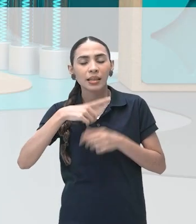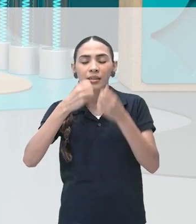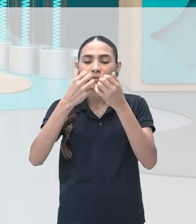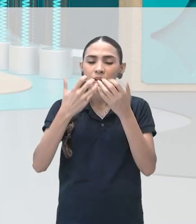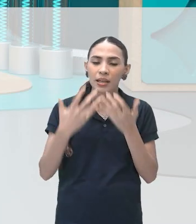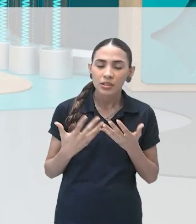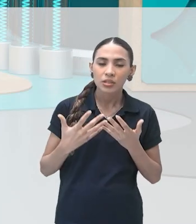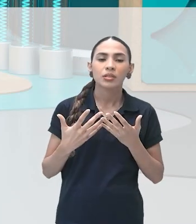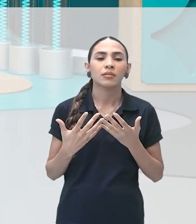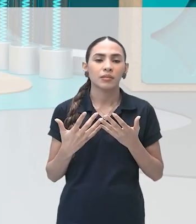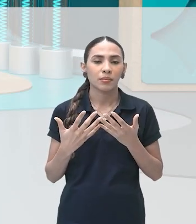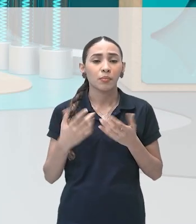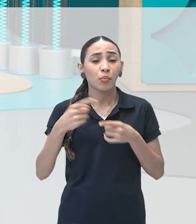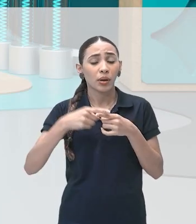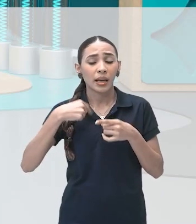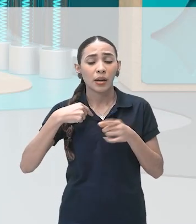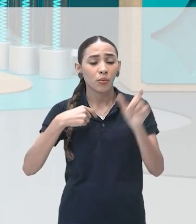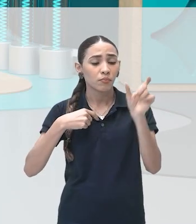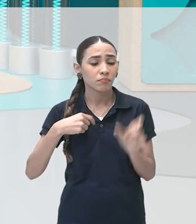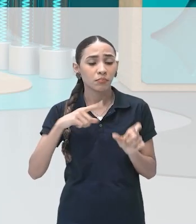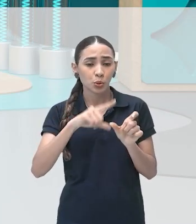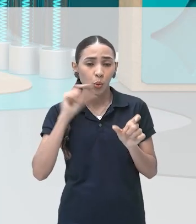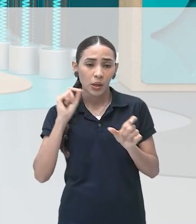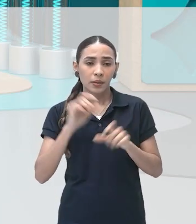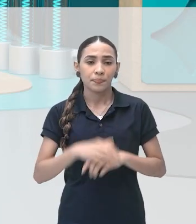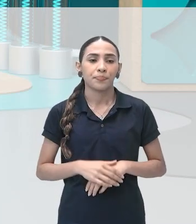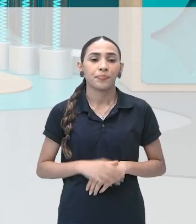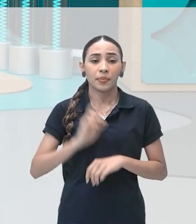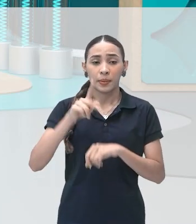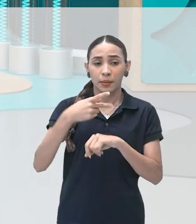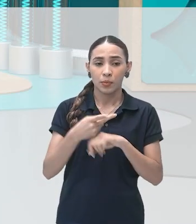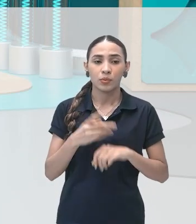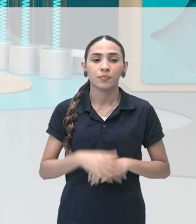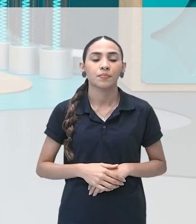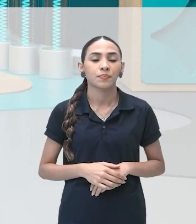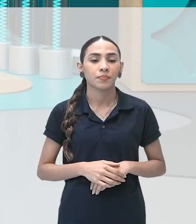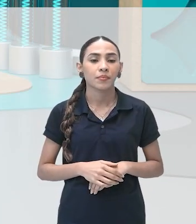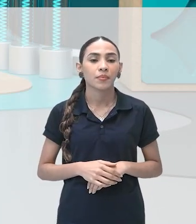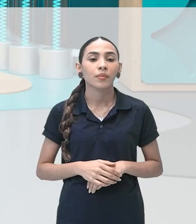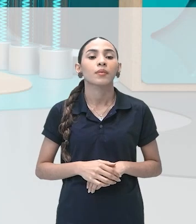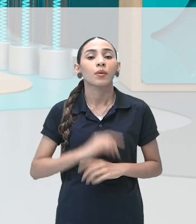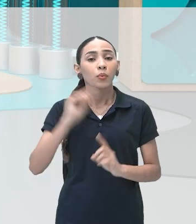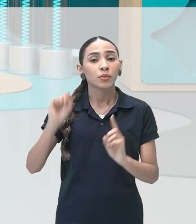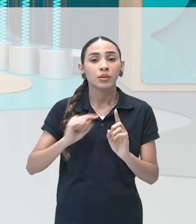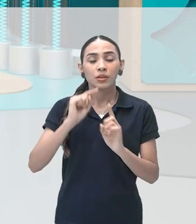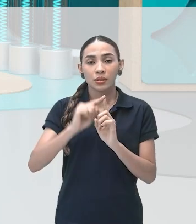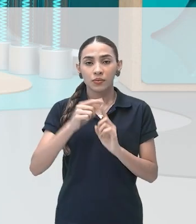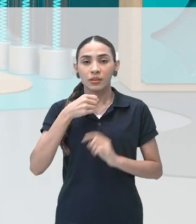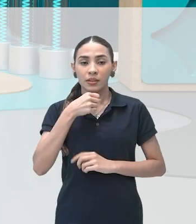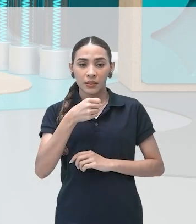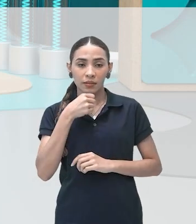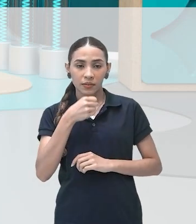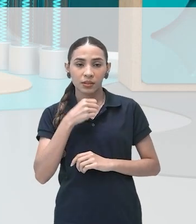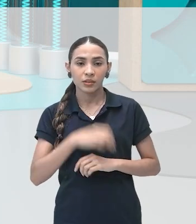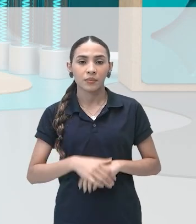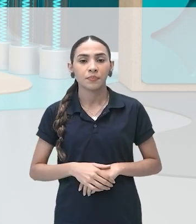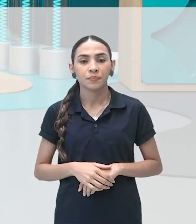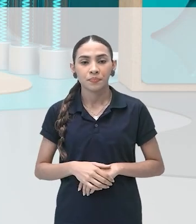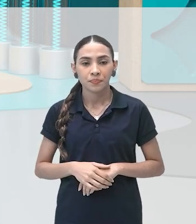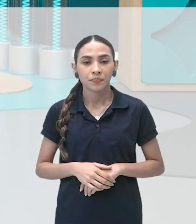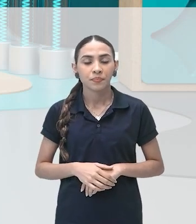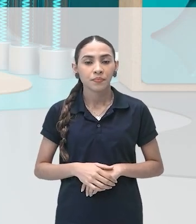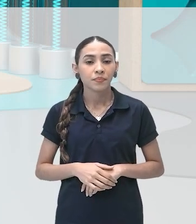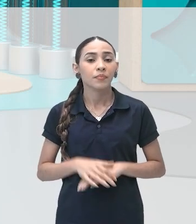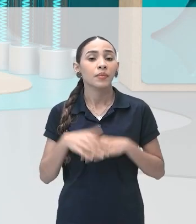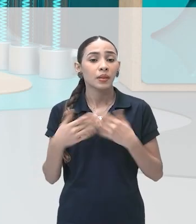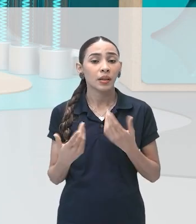o motivo da minha seleção, ok? Adiante, vamos lá. Depois, o objetivo da minha entrevista.